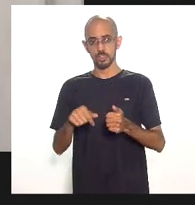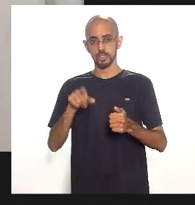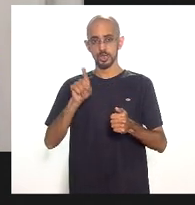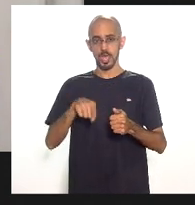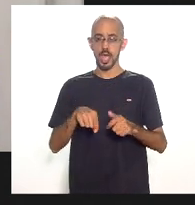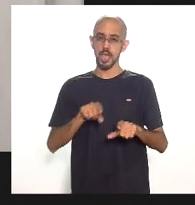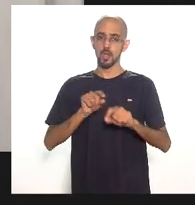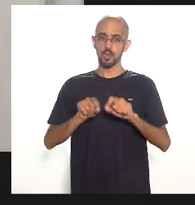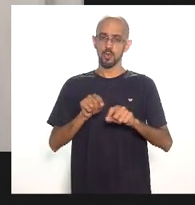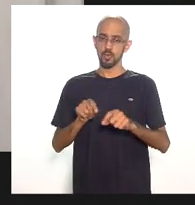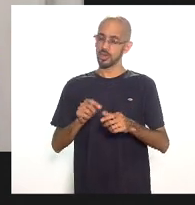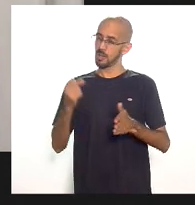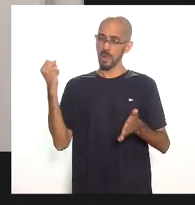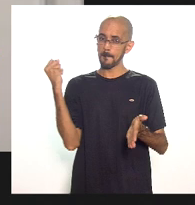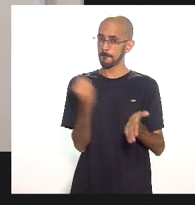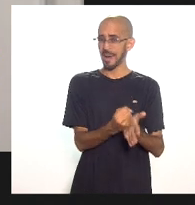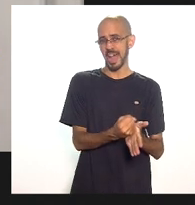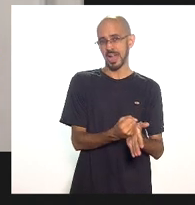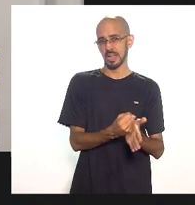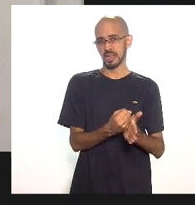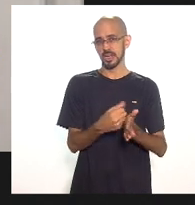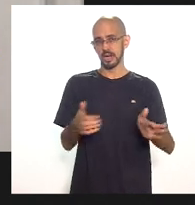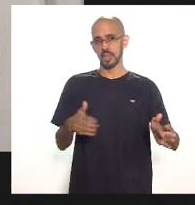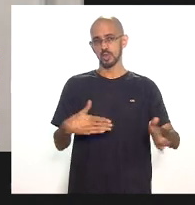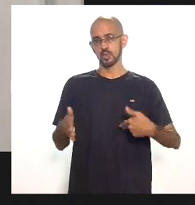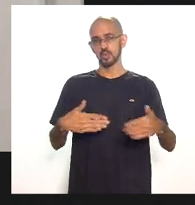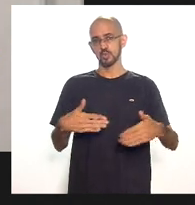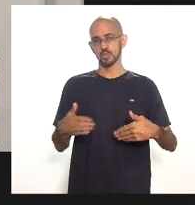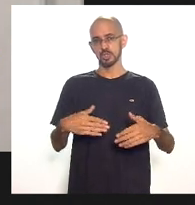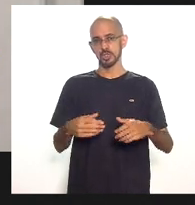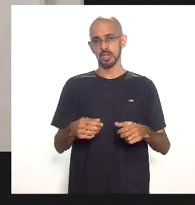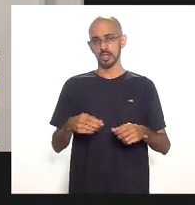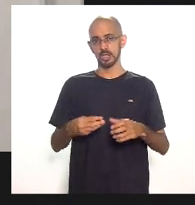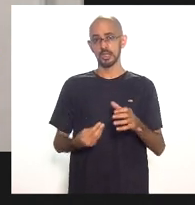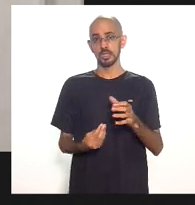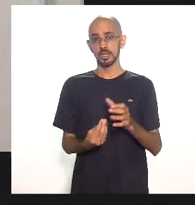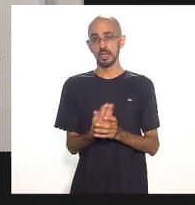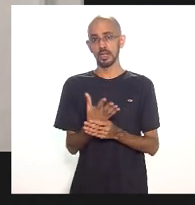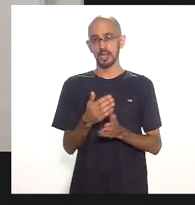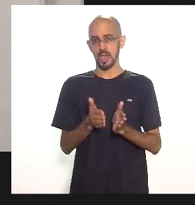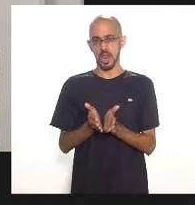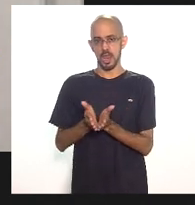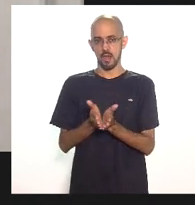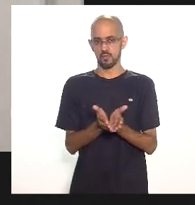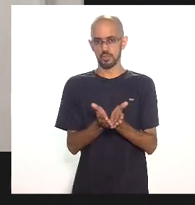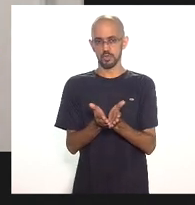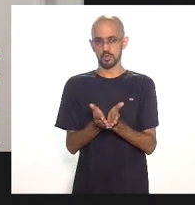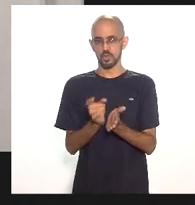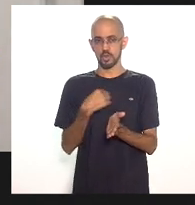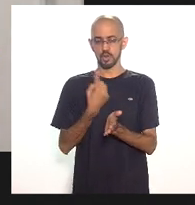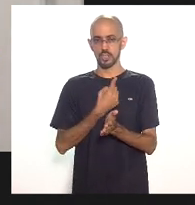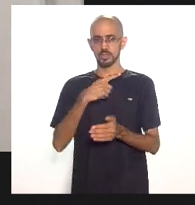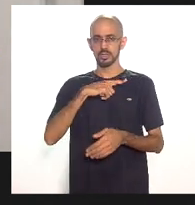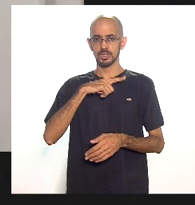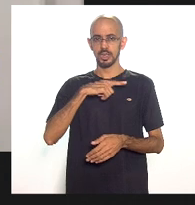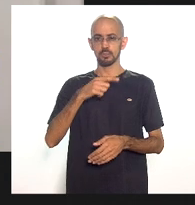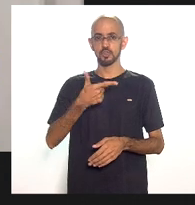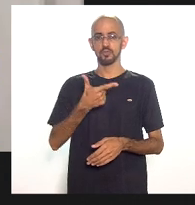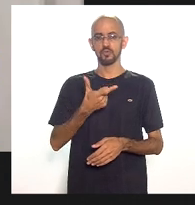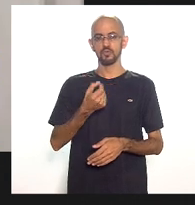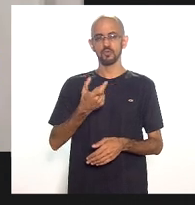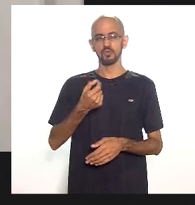diretamente na indústria naval. O estado do Rio de Janeiro, que tem cerca de 20 estaleiros de